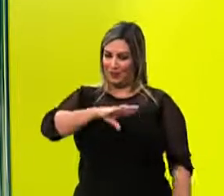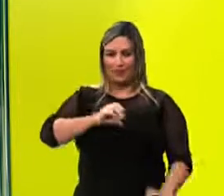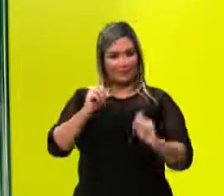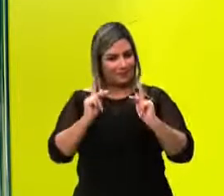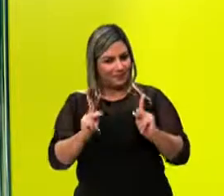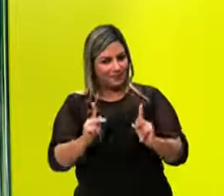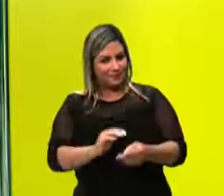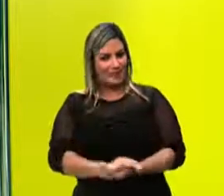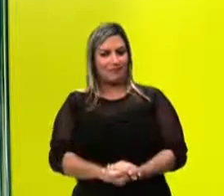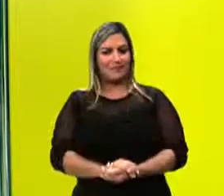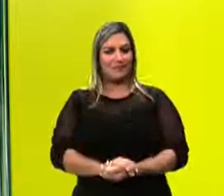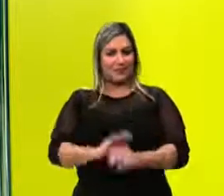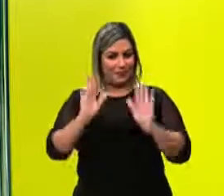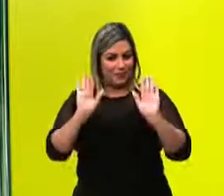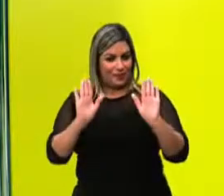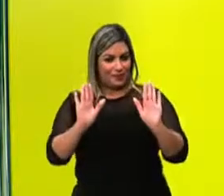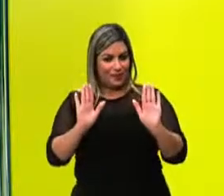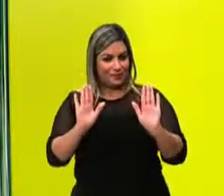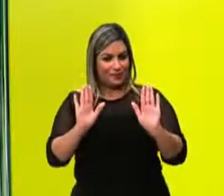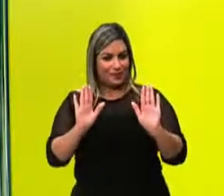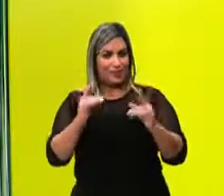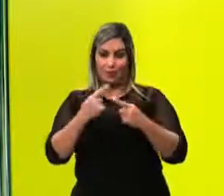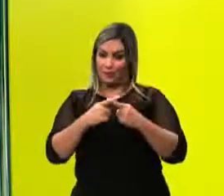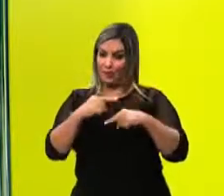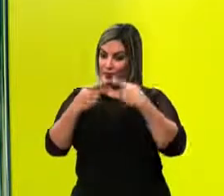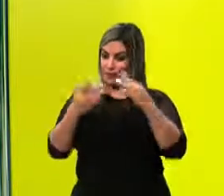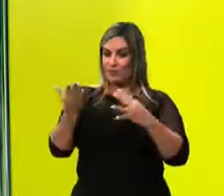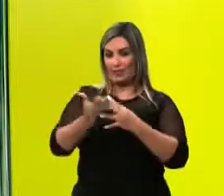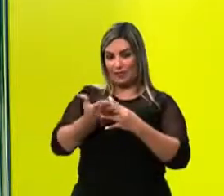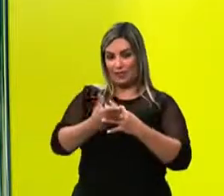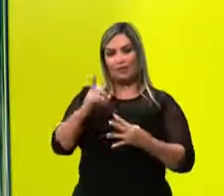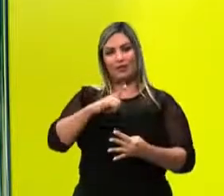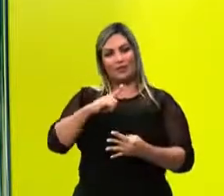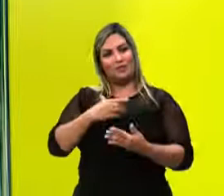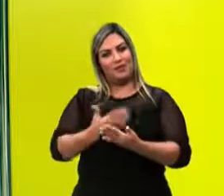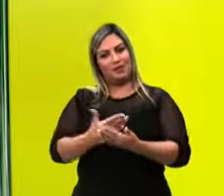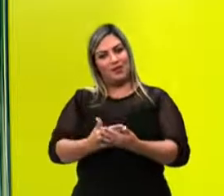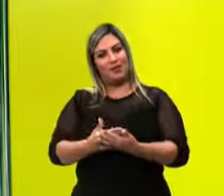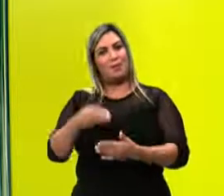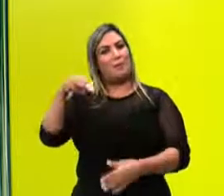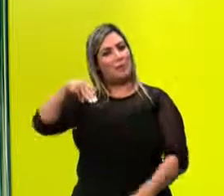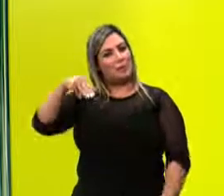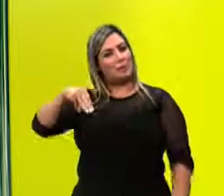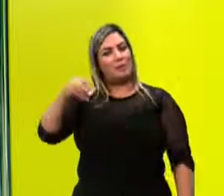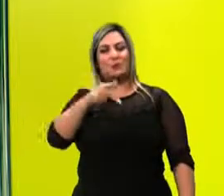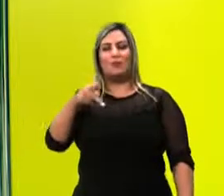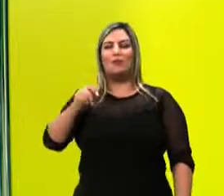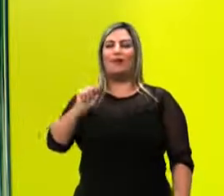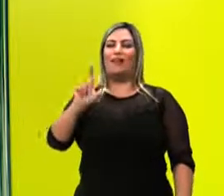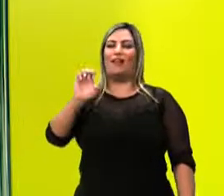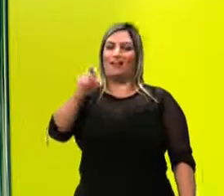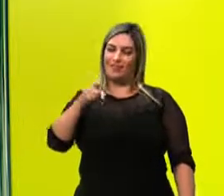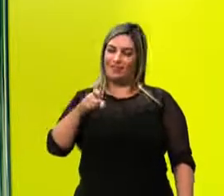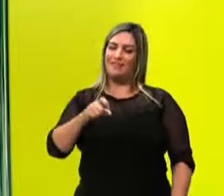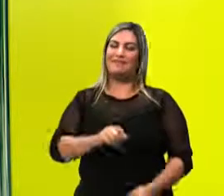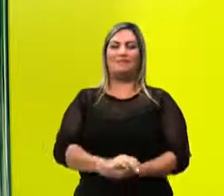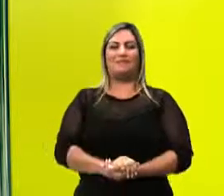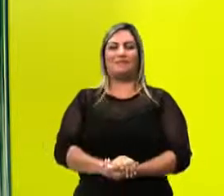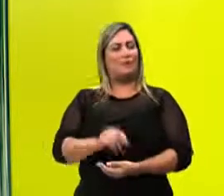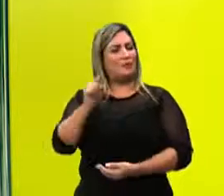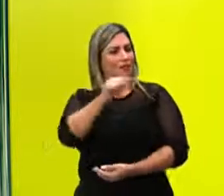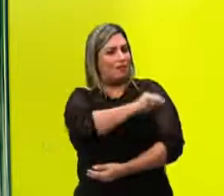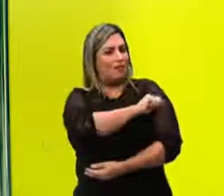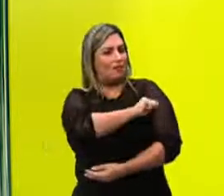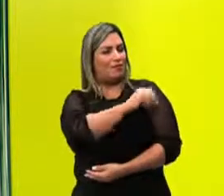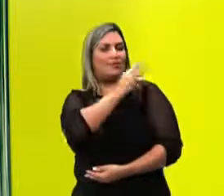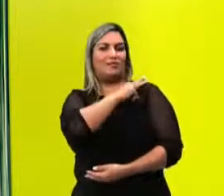portuguesa, ok? Não saiam daí, pois após o intervalo nós teremos aula de matemática com o professor Alex Sampaio, para